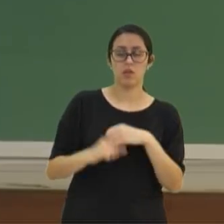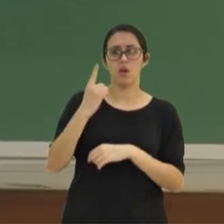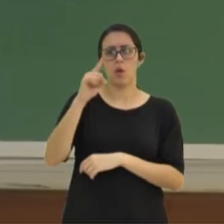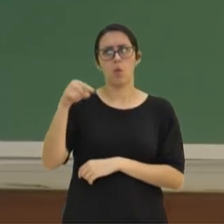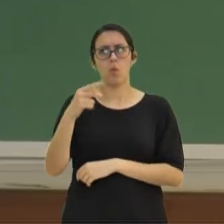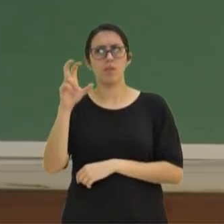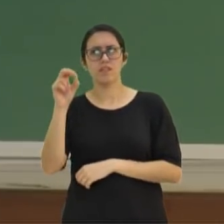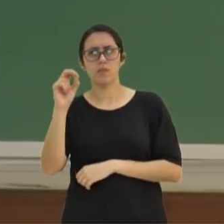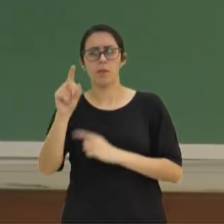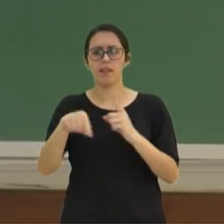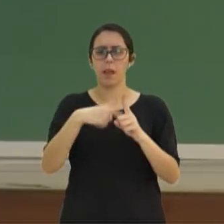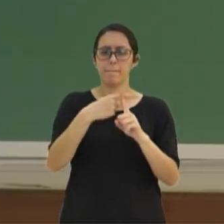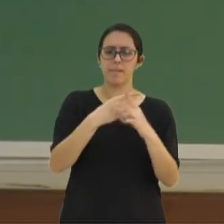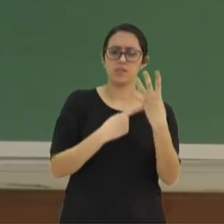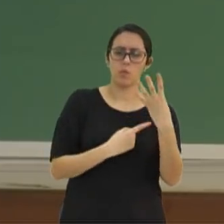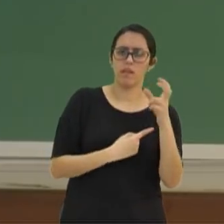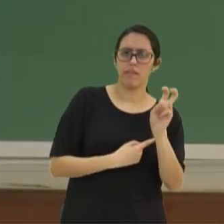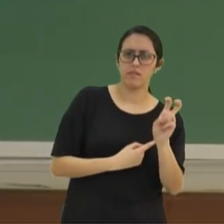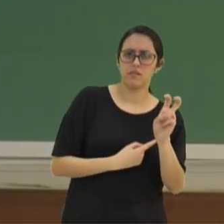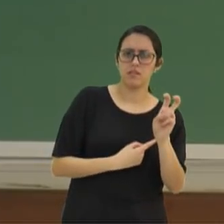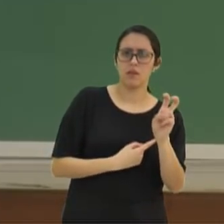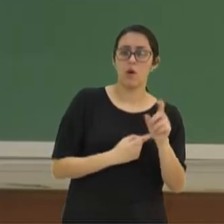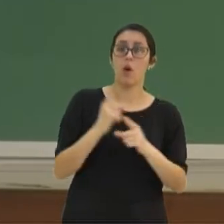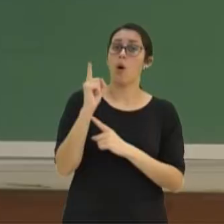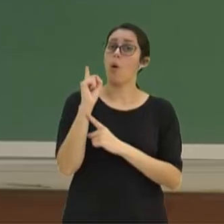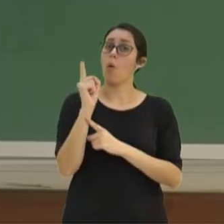mais 45 centavos,